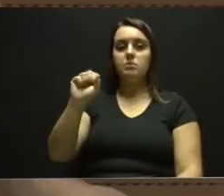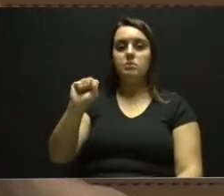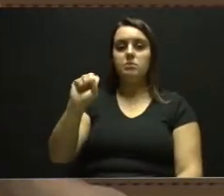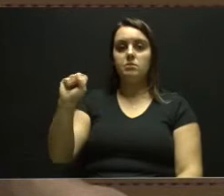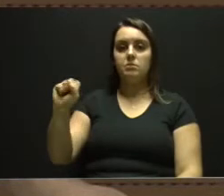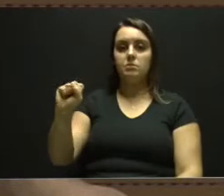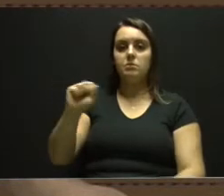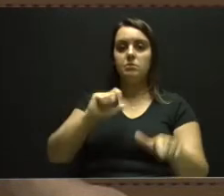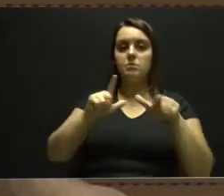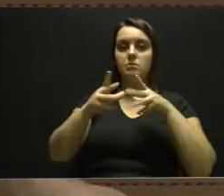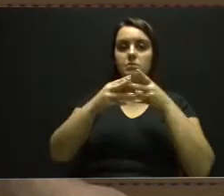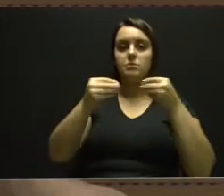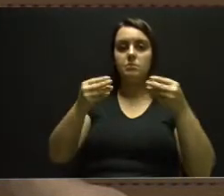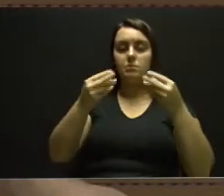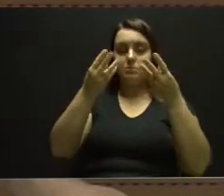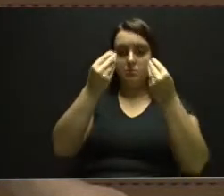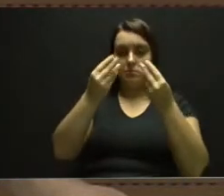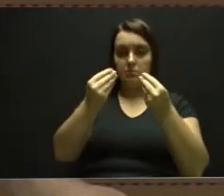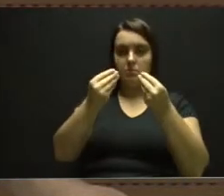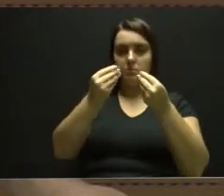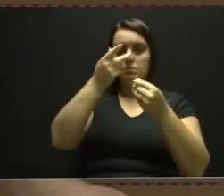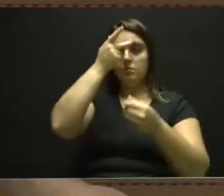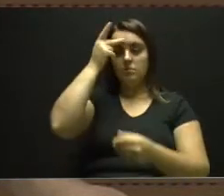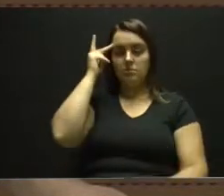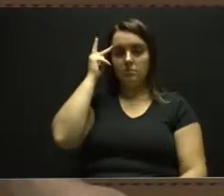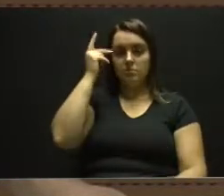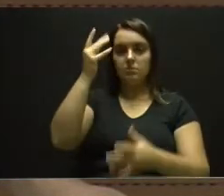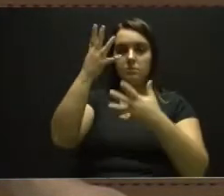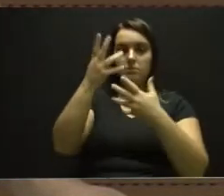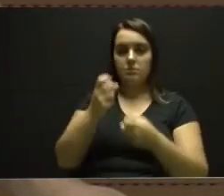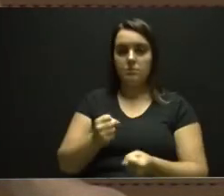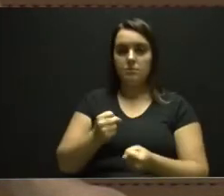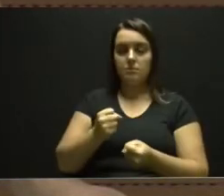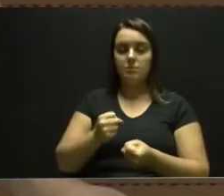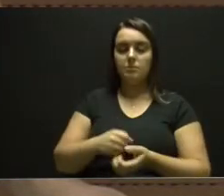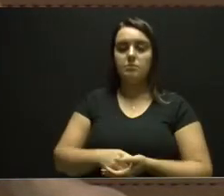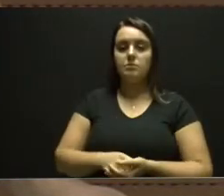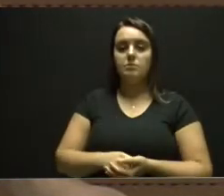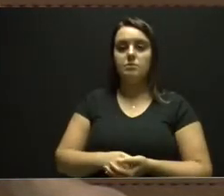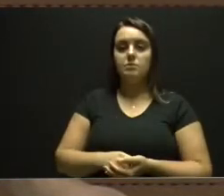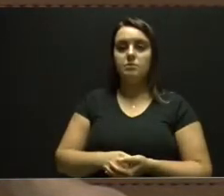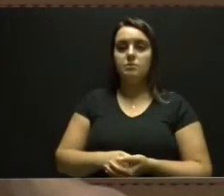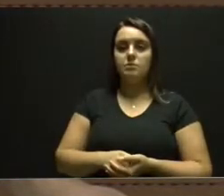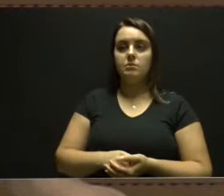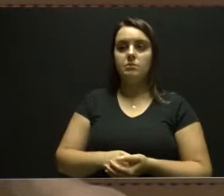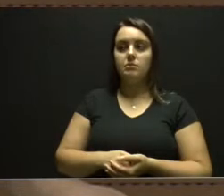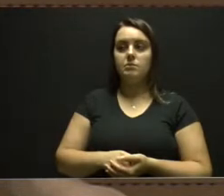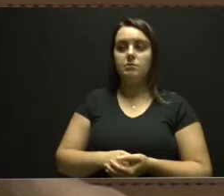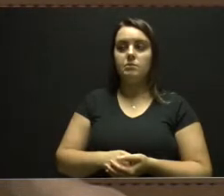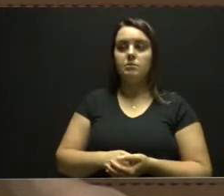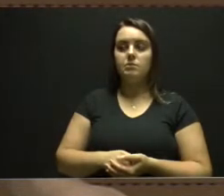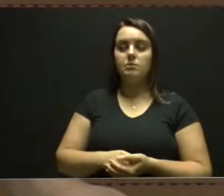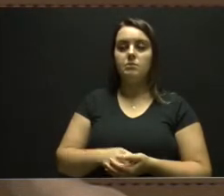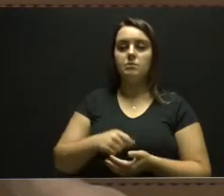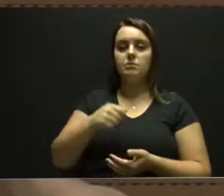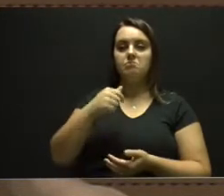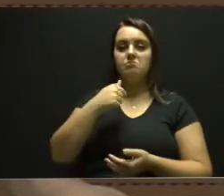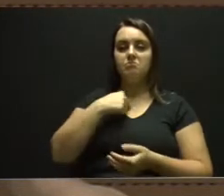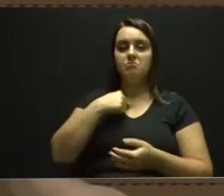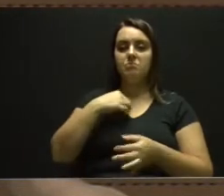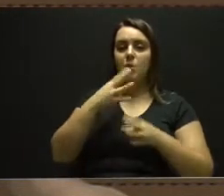muitas pessoas só uma pessoa bem aceita a às vezes eu tenho até vergonha porque eu vivo sendo